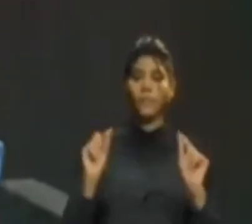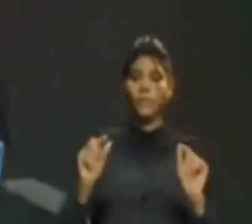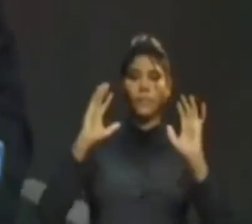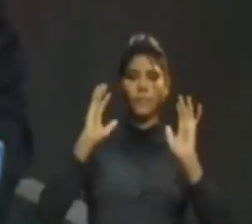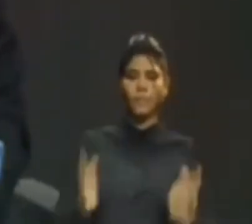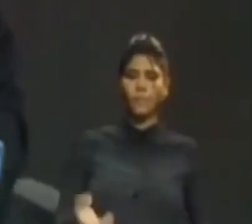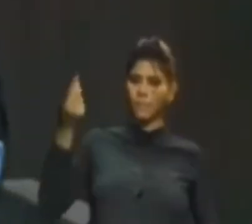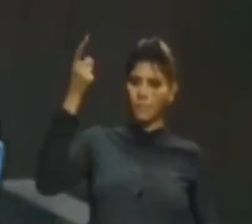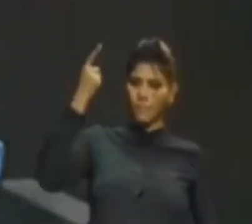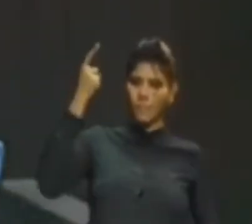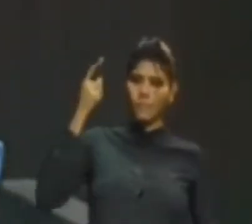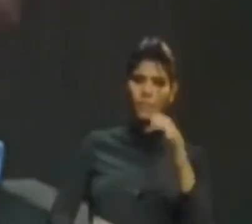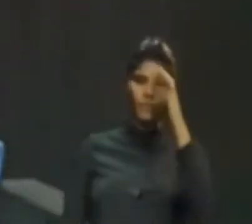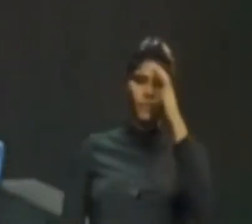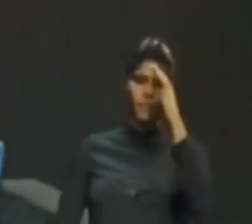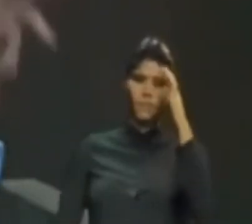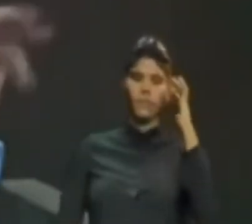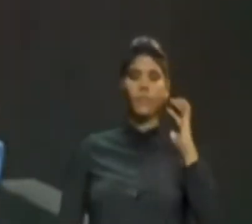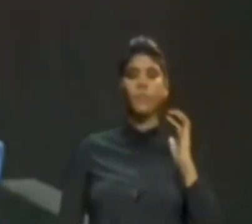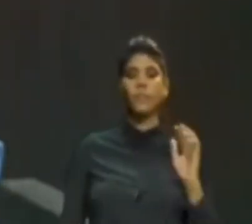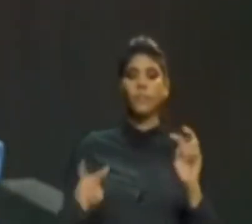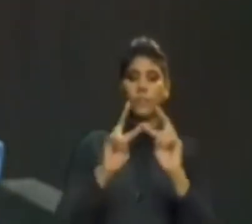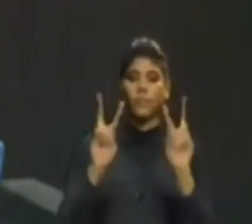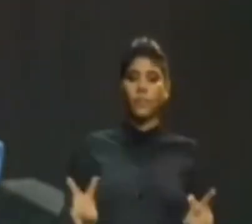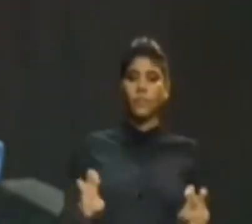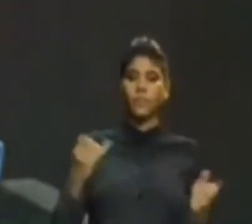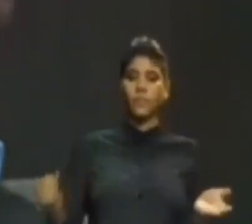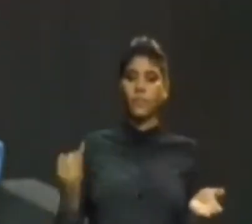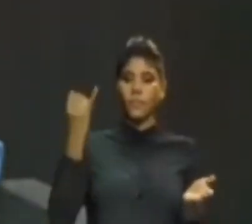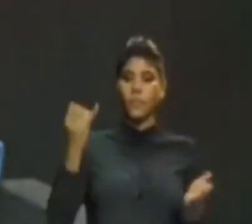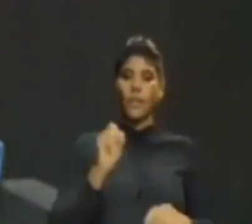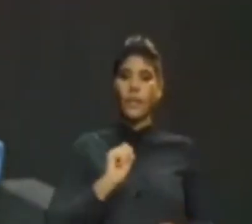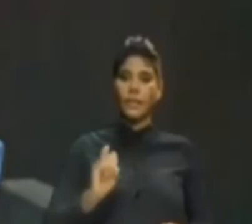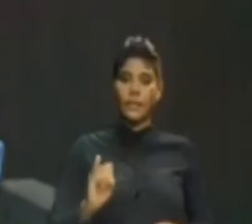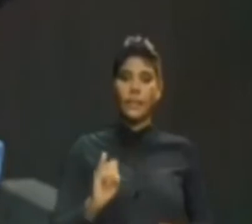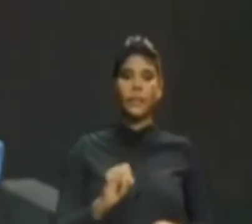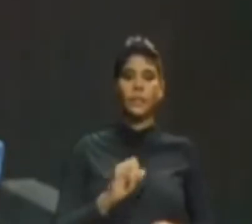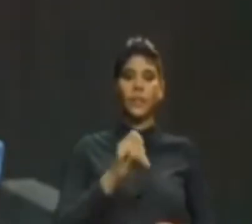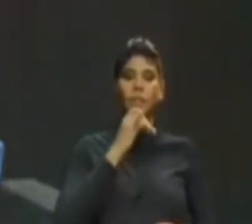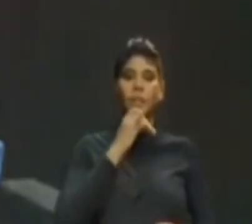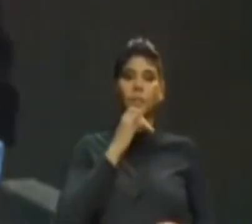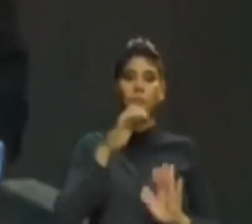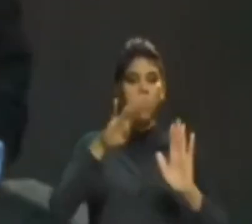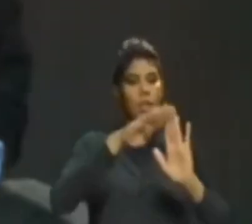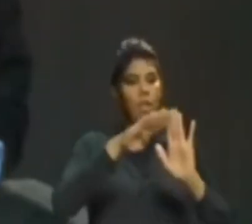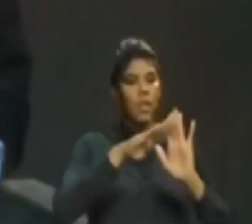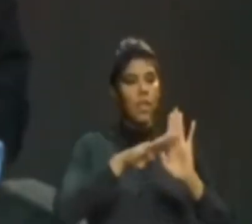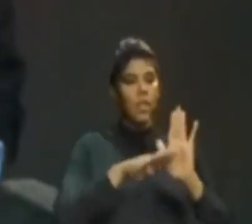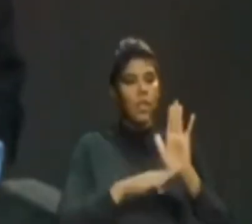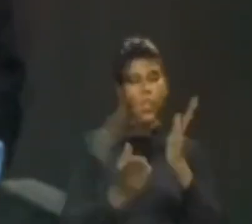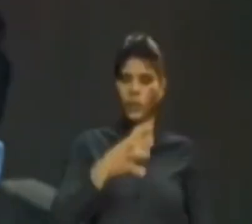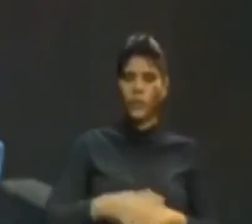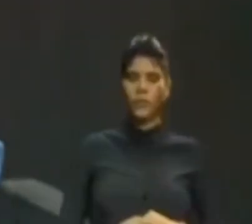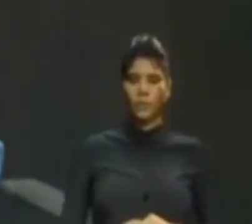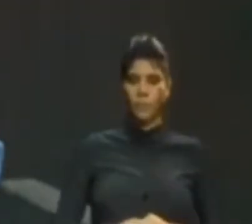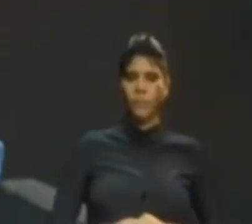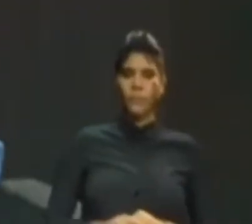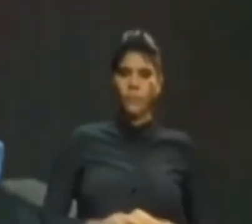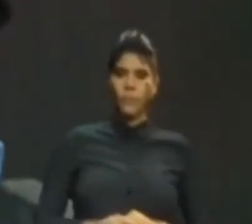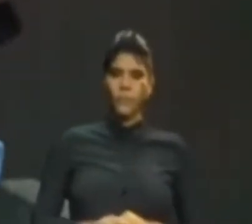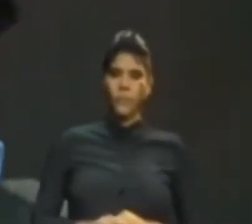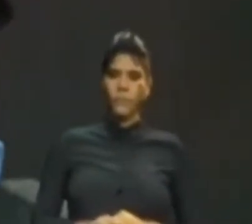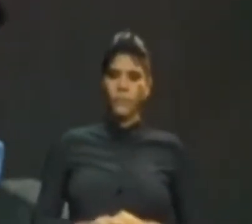antiga de um tema se O Rol de procedimentos ele é exemplificativo ou taxativo